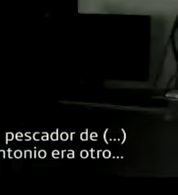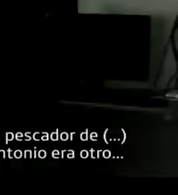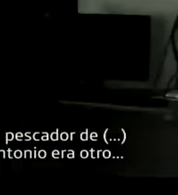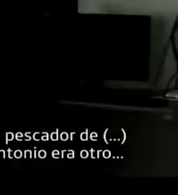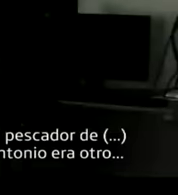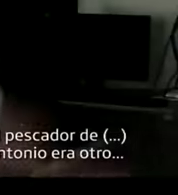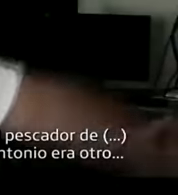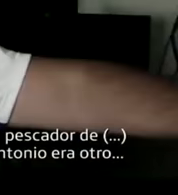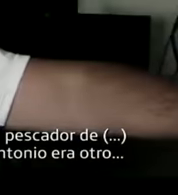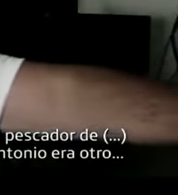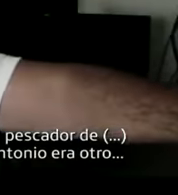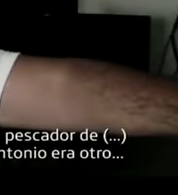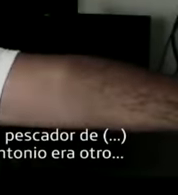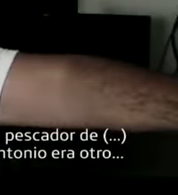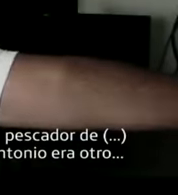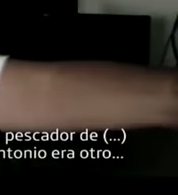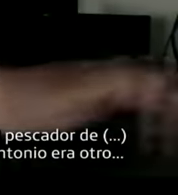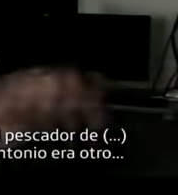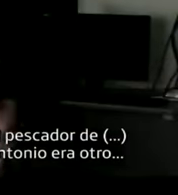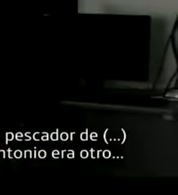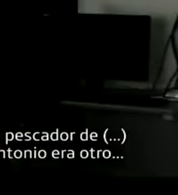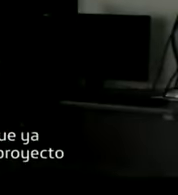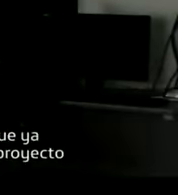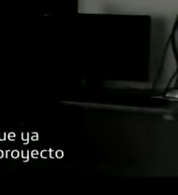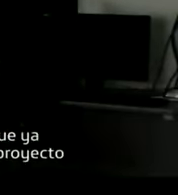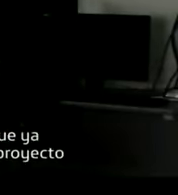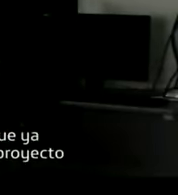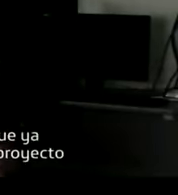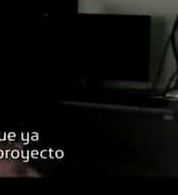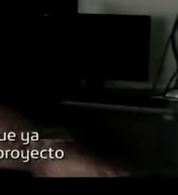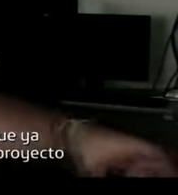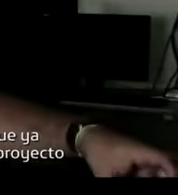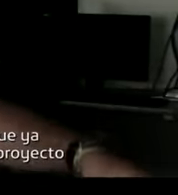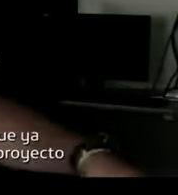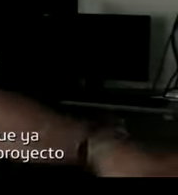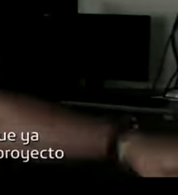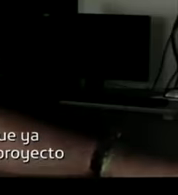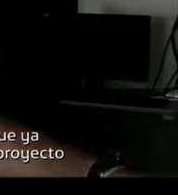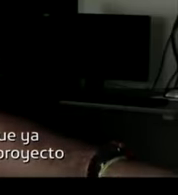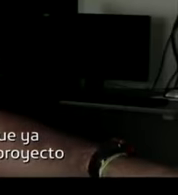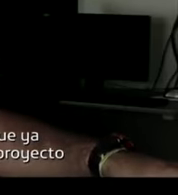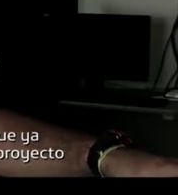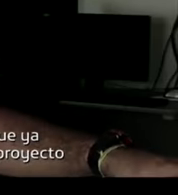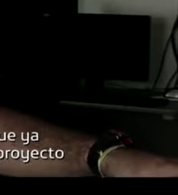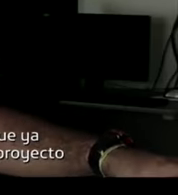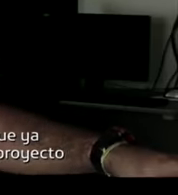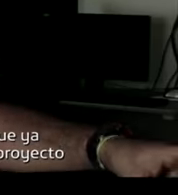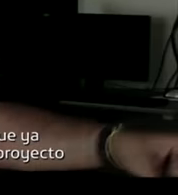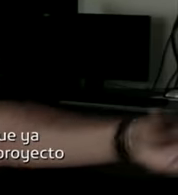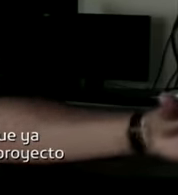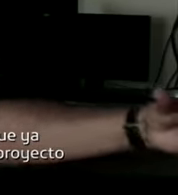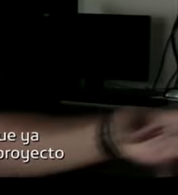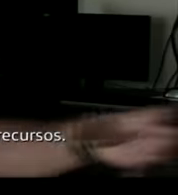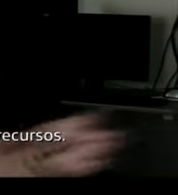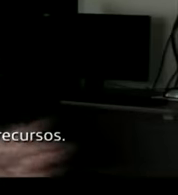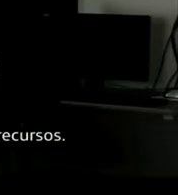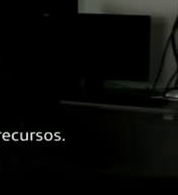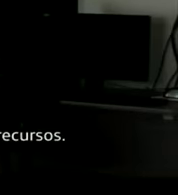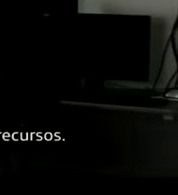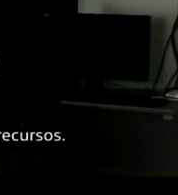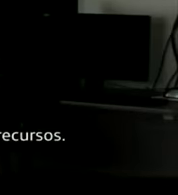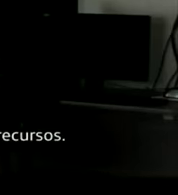Guaiú era outro, pescador de Santo Antônio era uma coisa, a colônia era outra, mesmo com essas entidades já fundadas, né? E com esse projeto